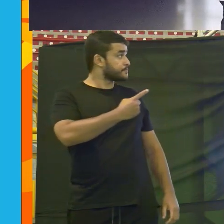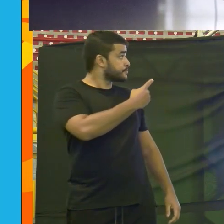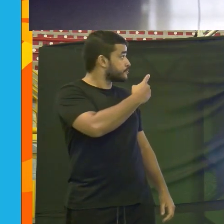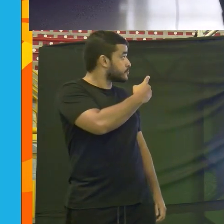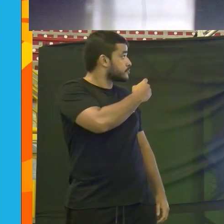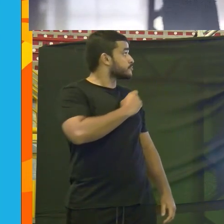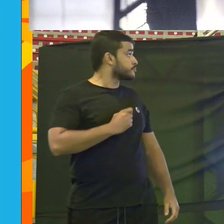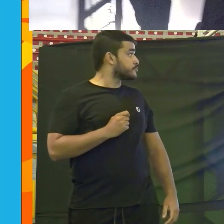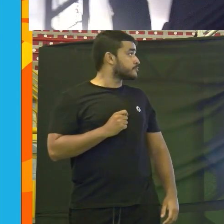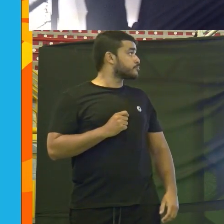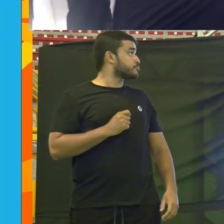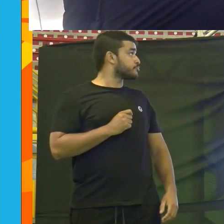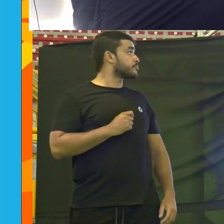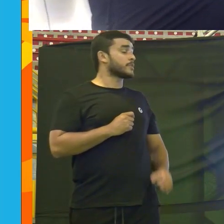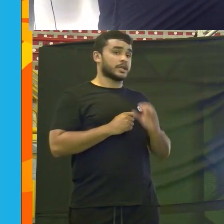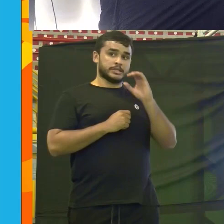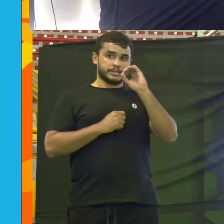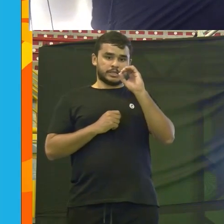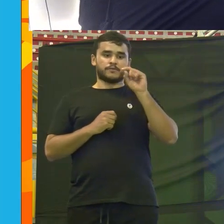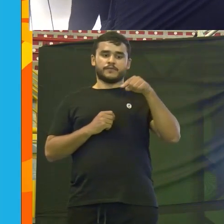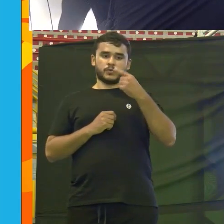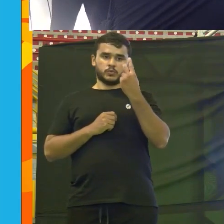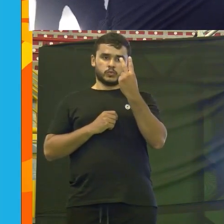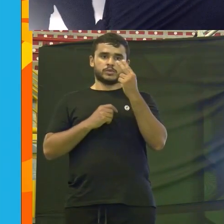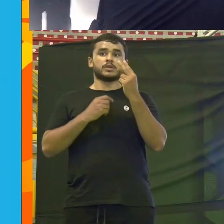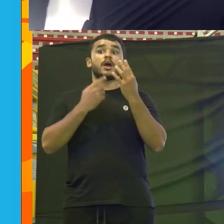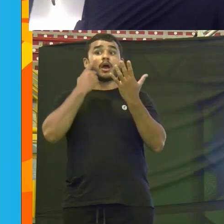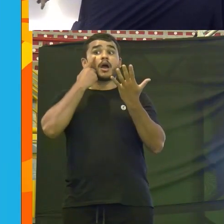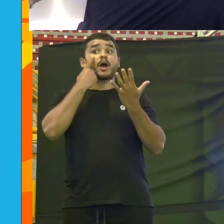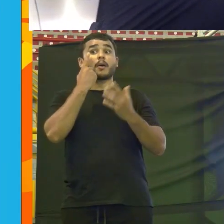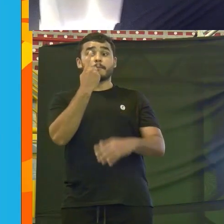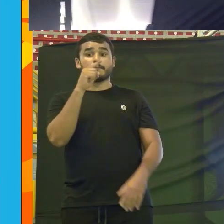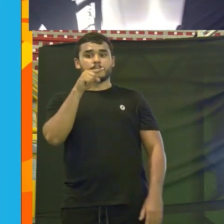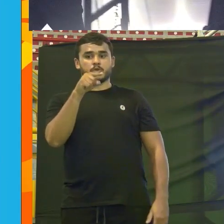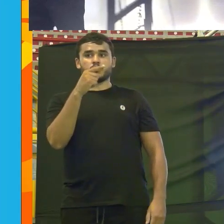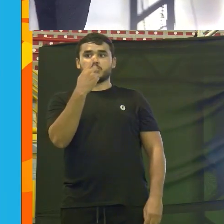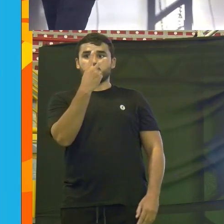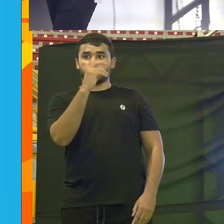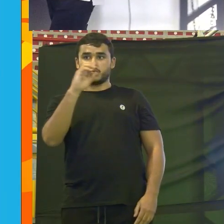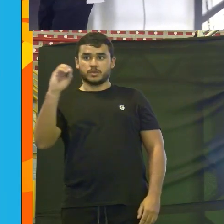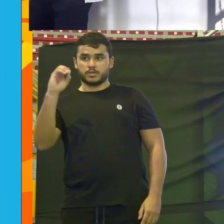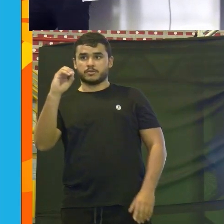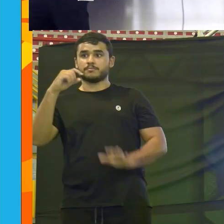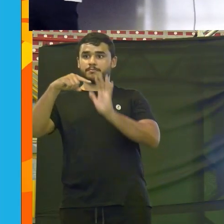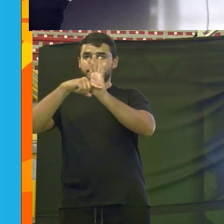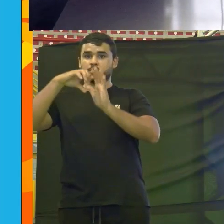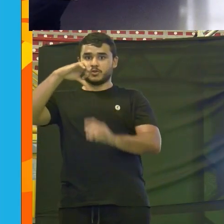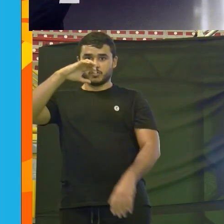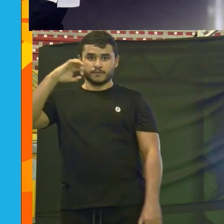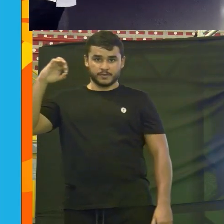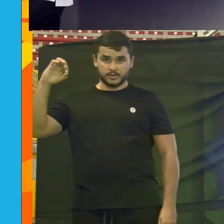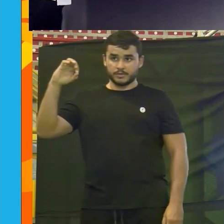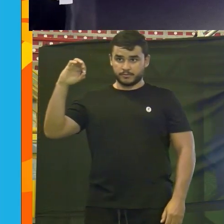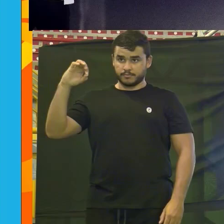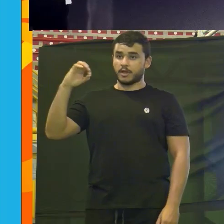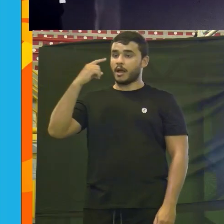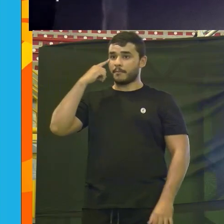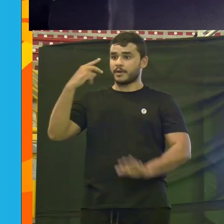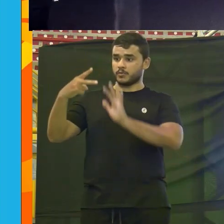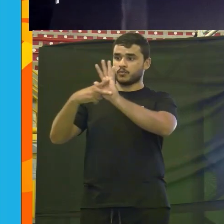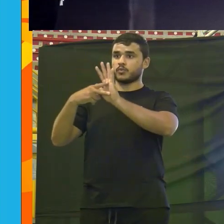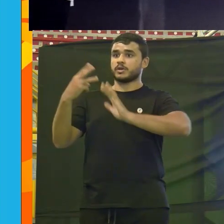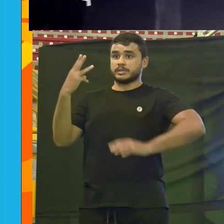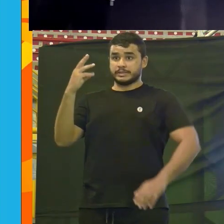0,2. 0,2 de 1.200 menos 900, que é 300. Como é que você multiplica um número